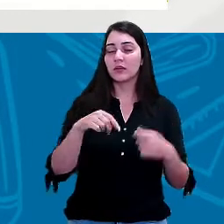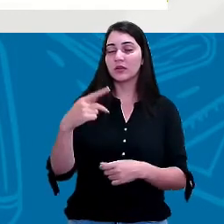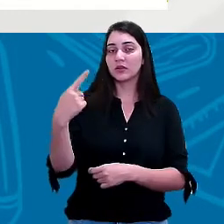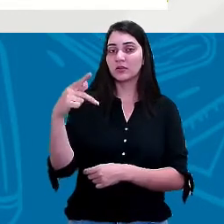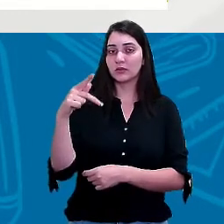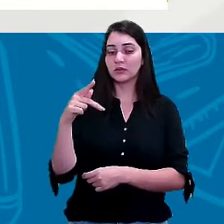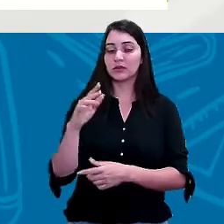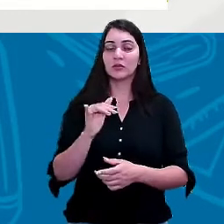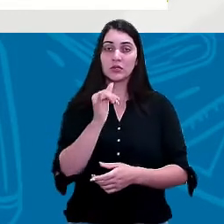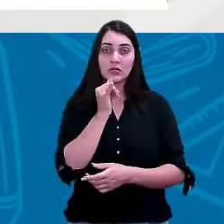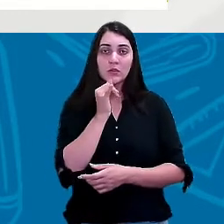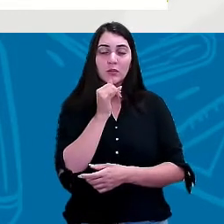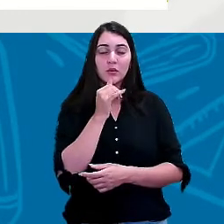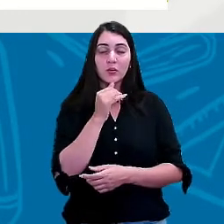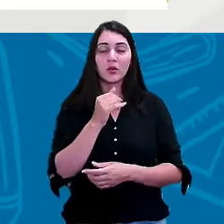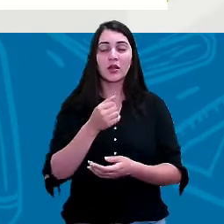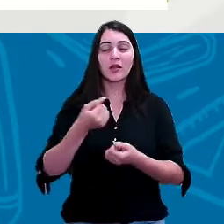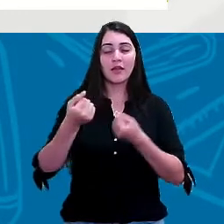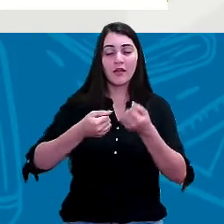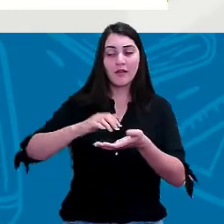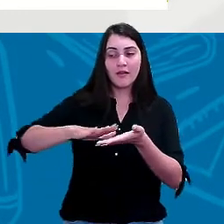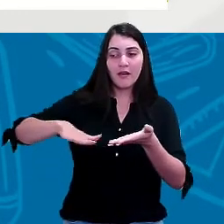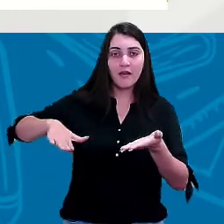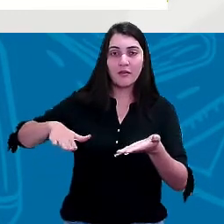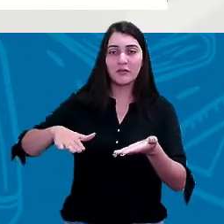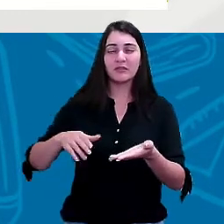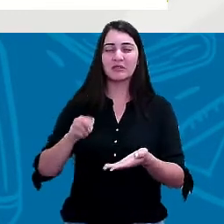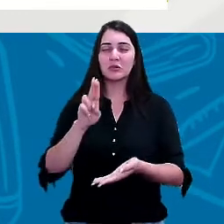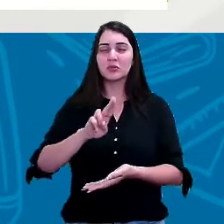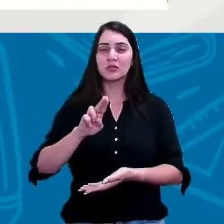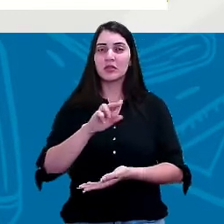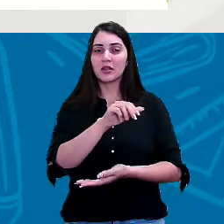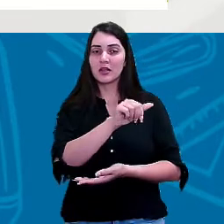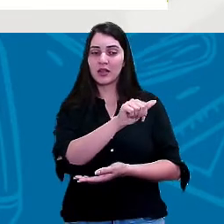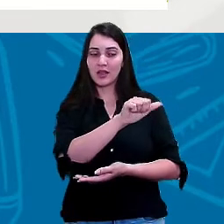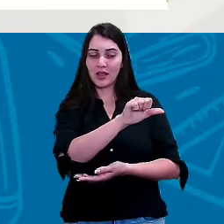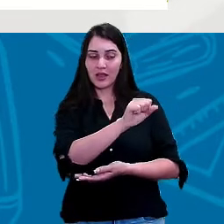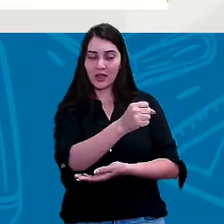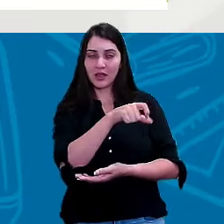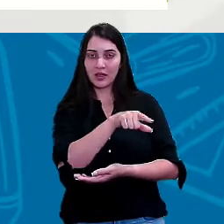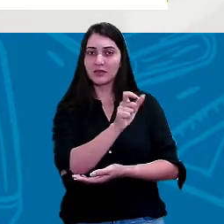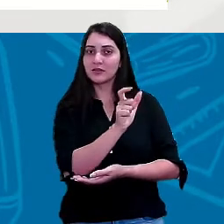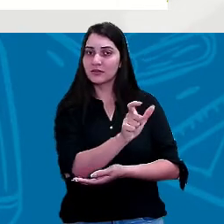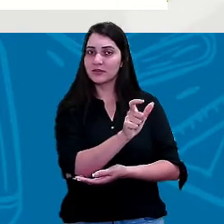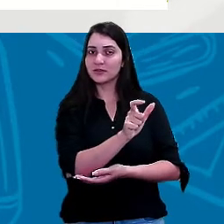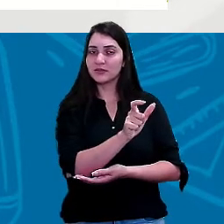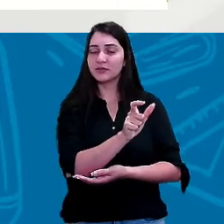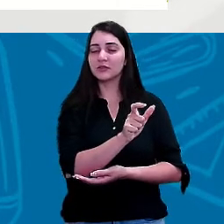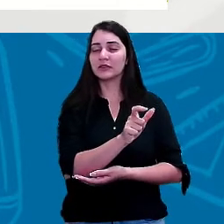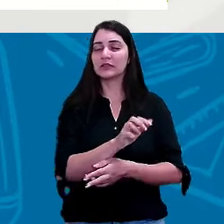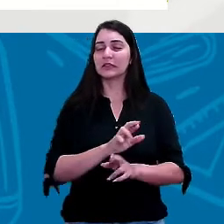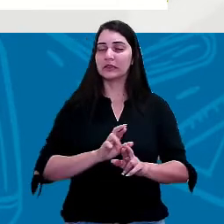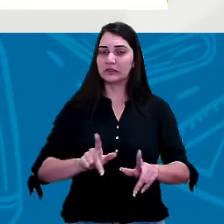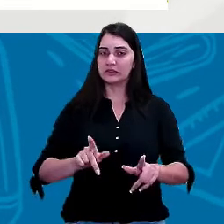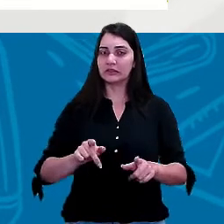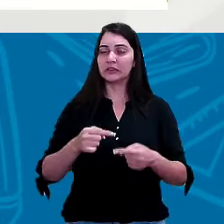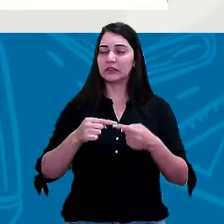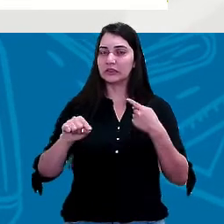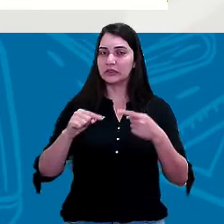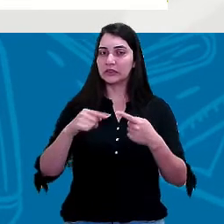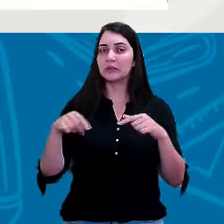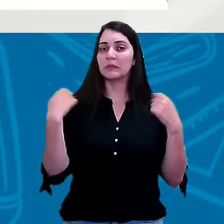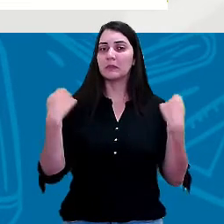faria sentido eu usar o as carros, né? As carros são caros, nada a ver. Então, a gente tem que ter